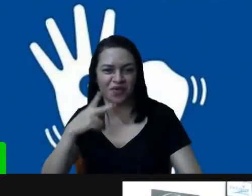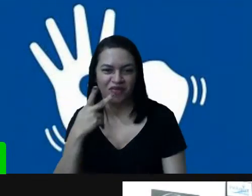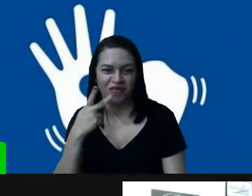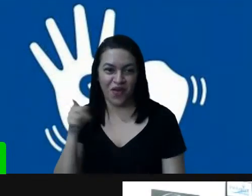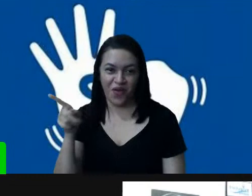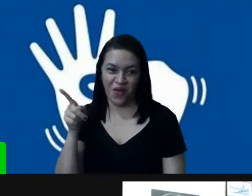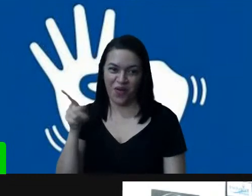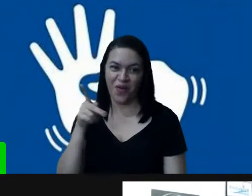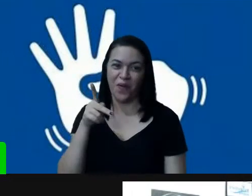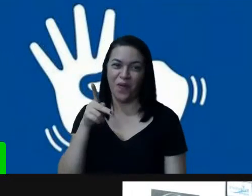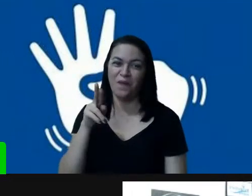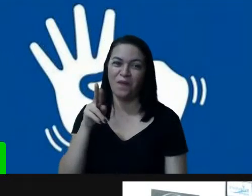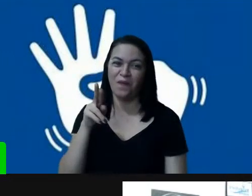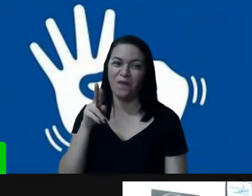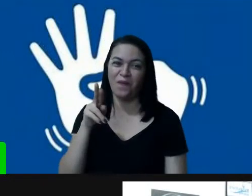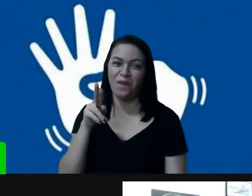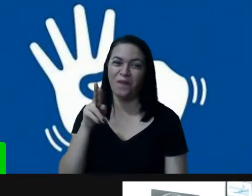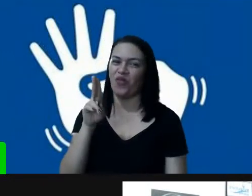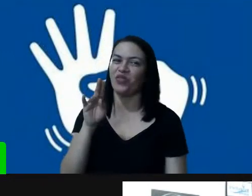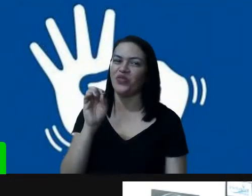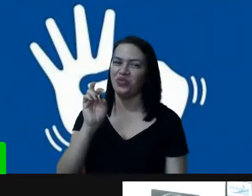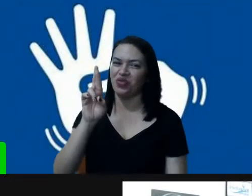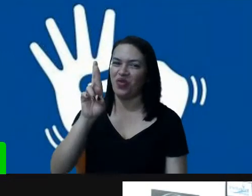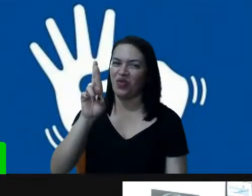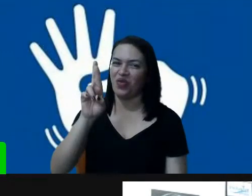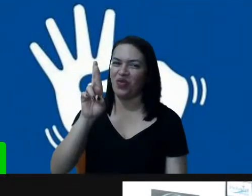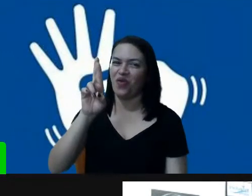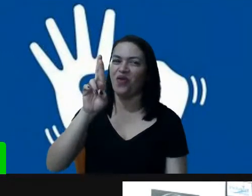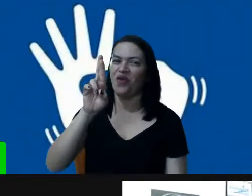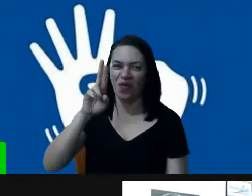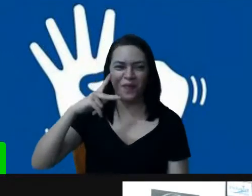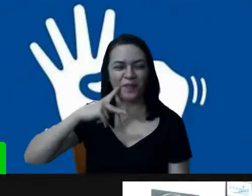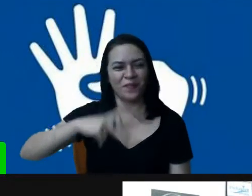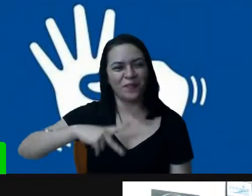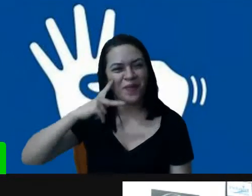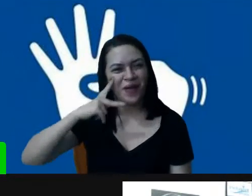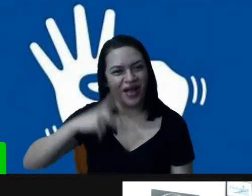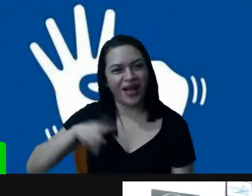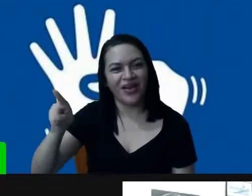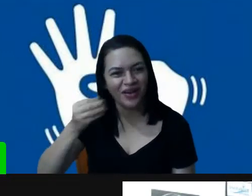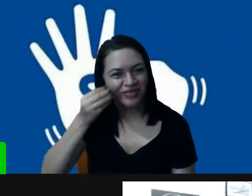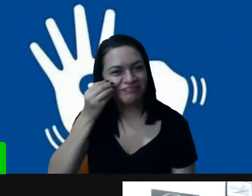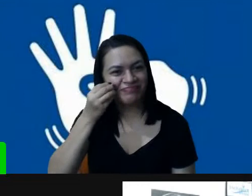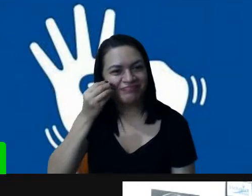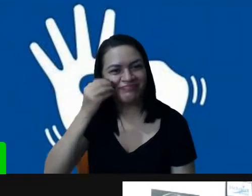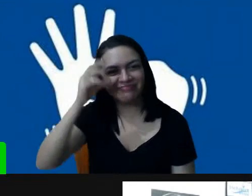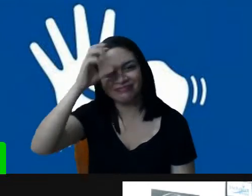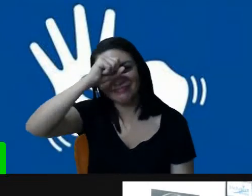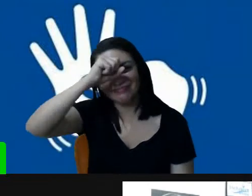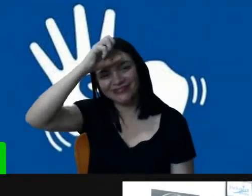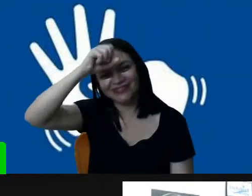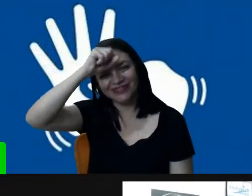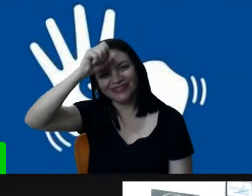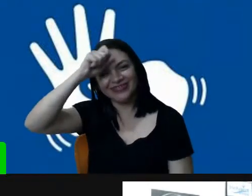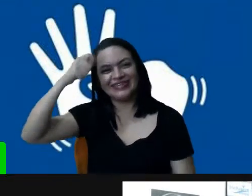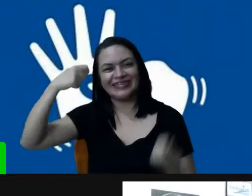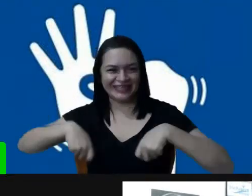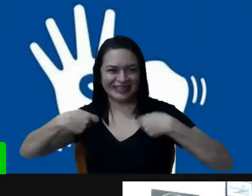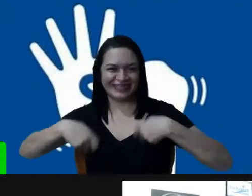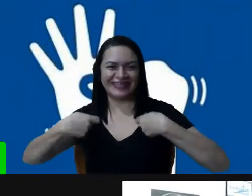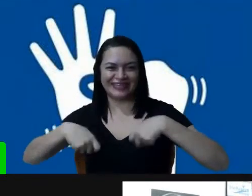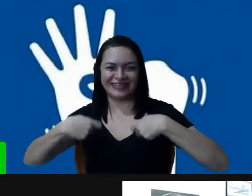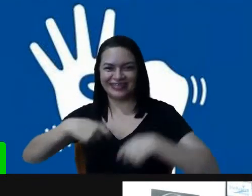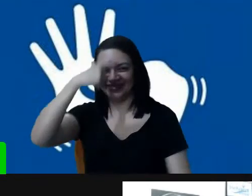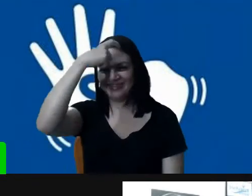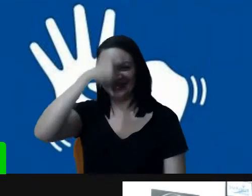produtor. Nosso produtor, tá aí, tá vendo? É vivendo e aprendendo, a necessidade faz o homem e a mulher. Ele que